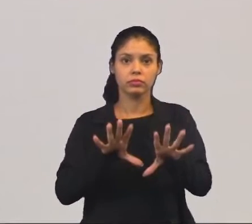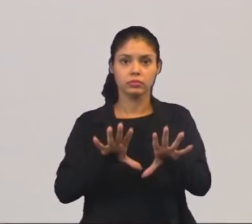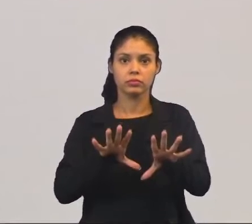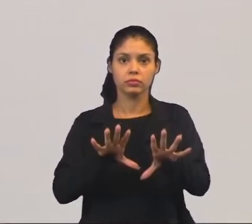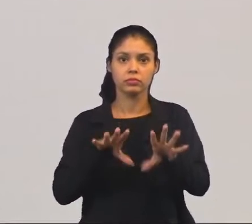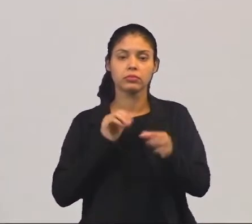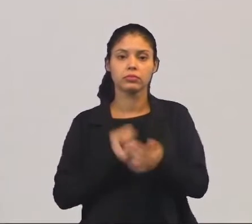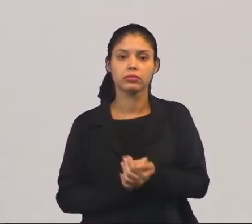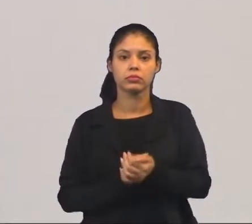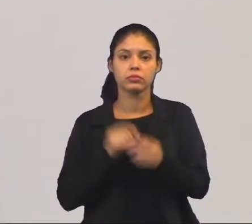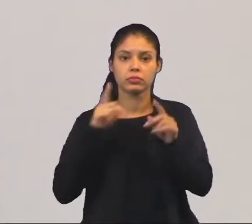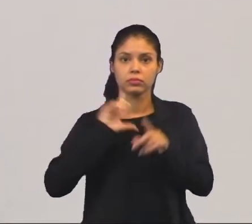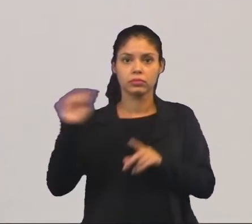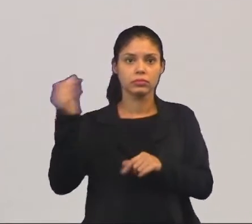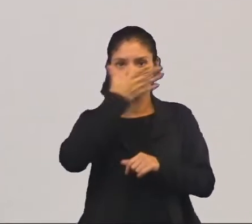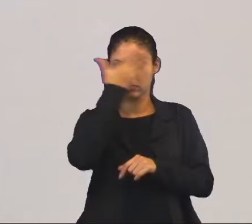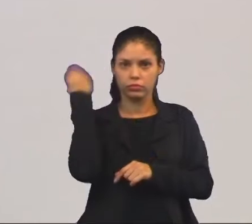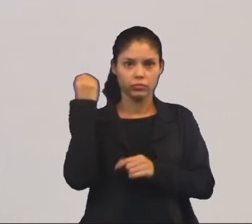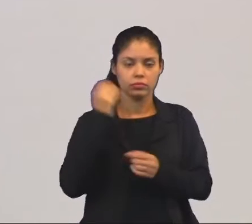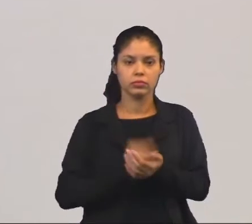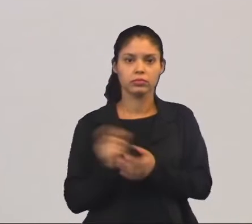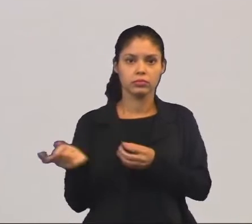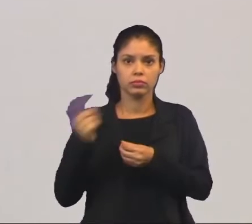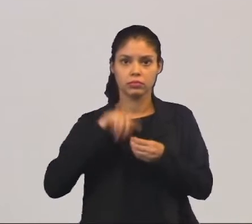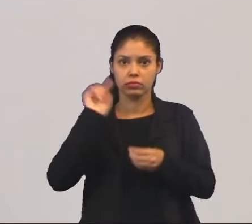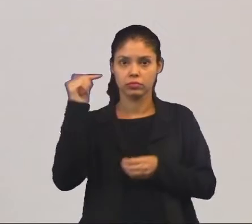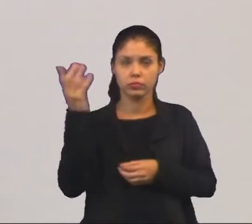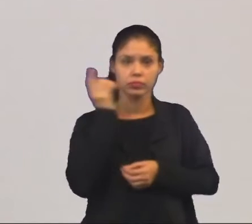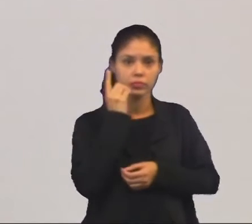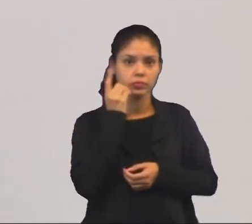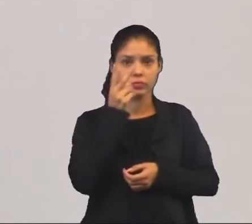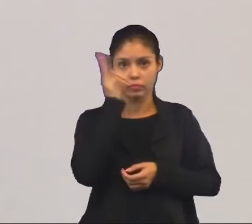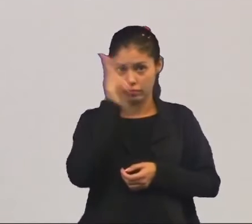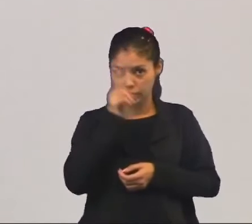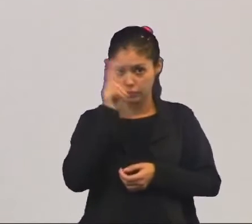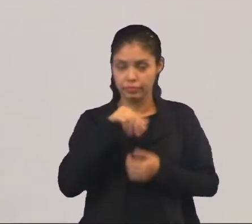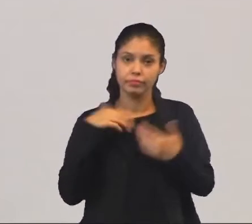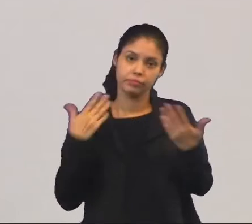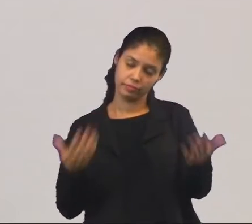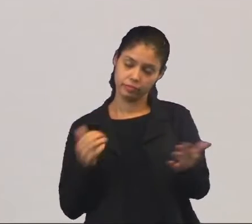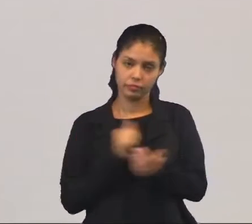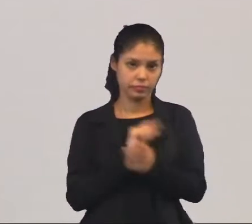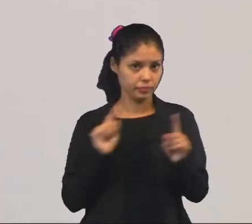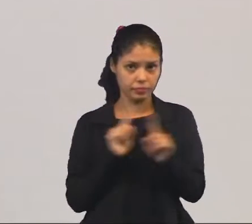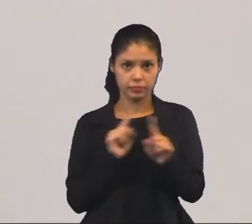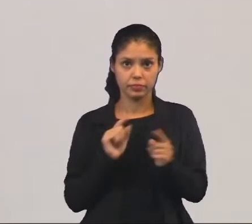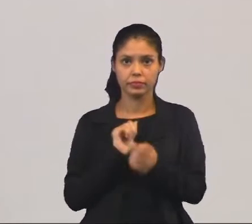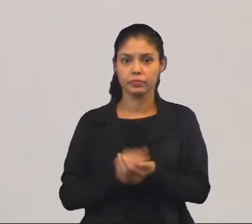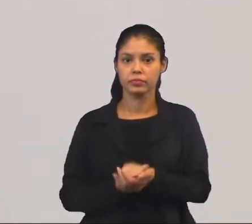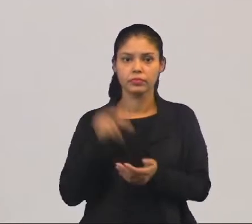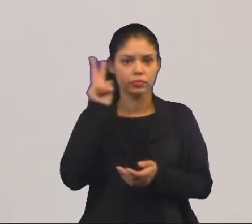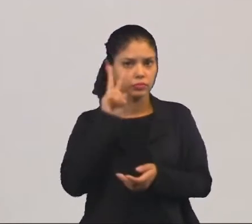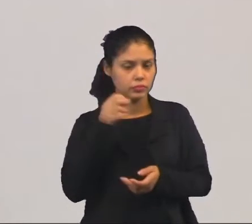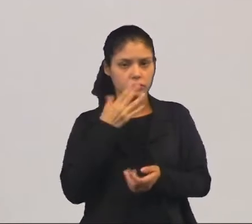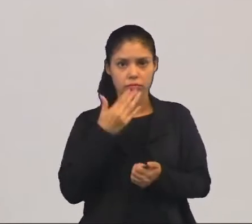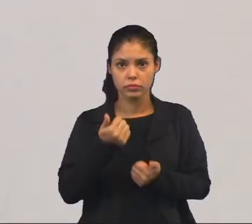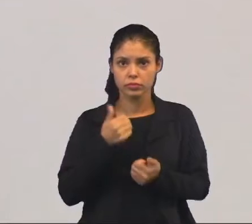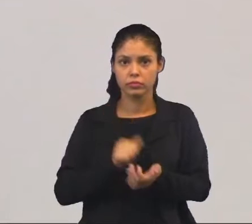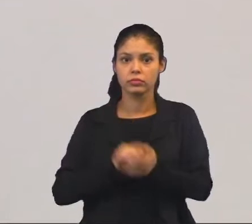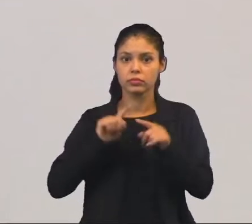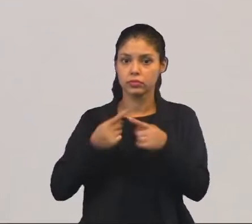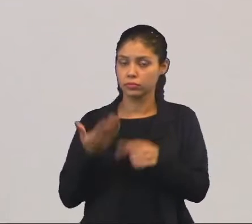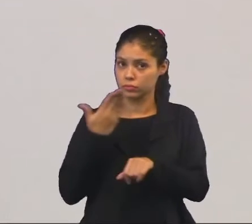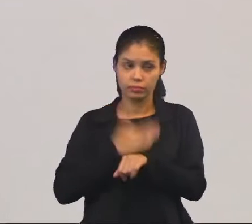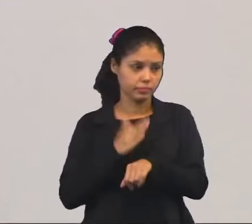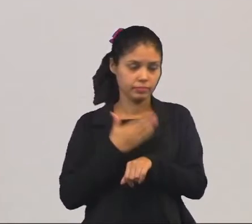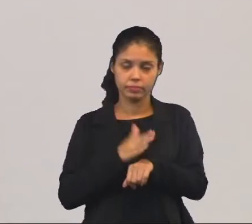aquilo. Sai, esquece, aí quando volta no outro dia, lembrei. Não. Lembrou, tudo bem, mas se